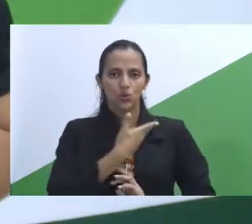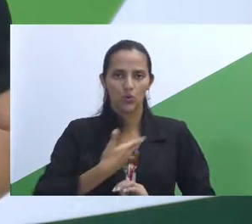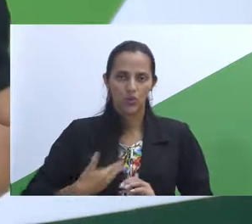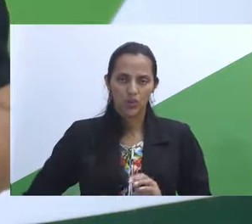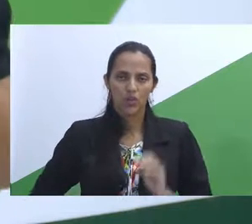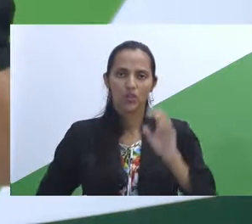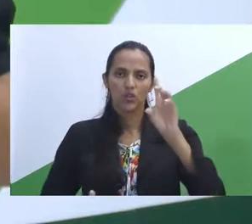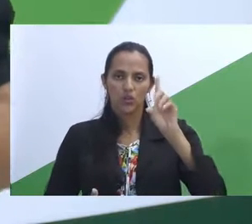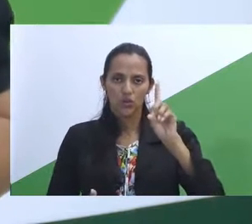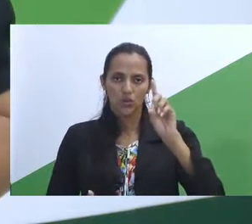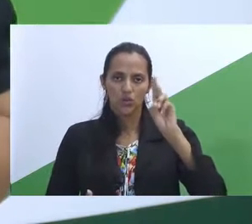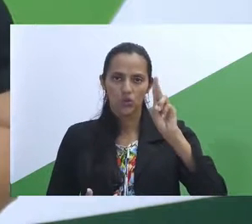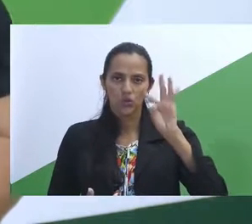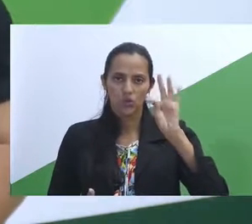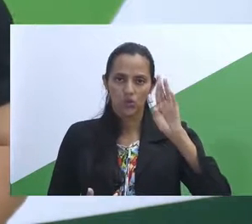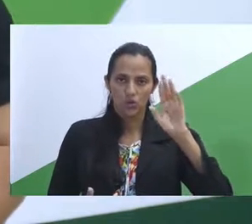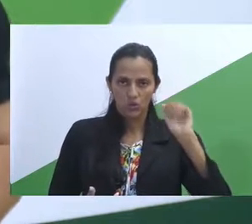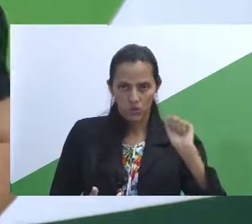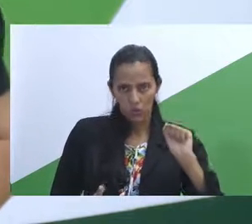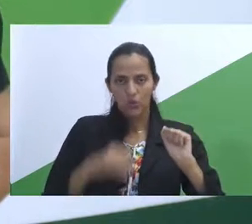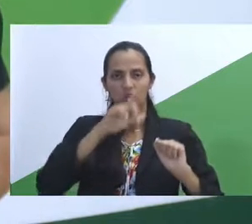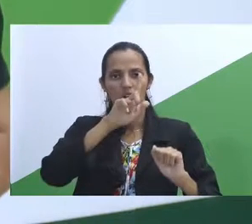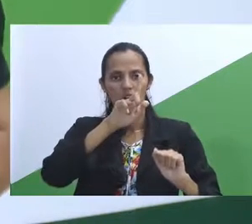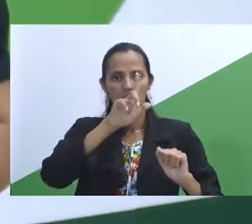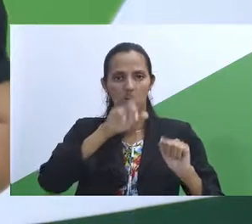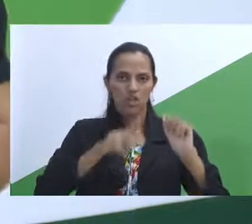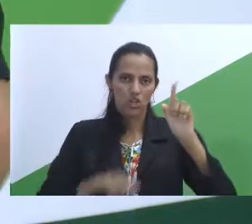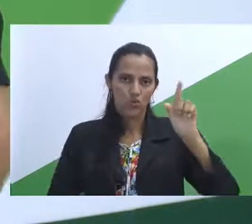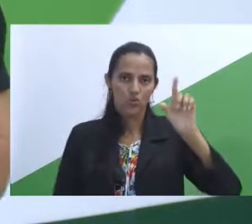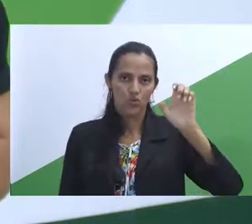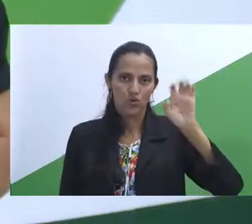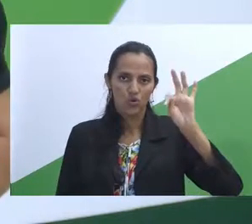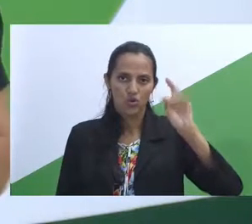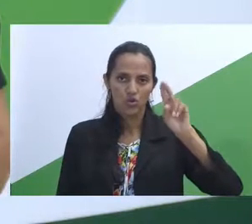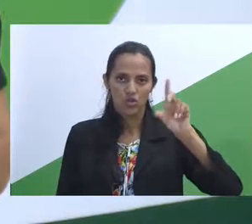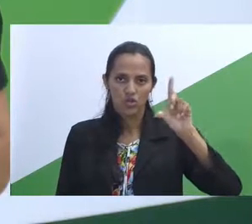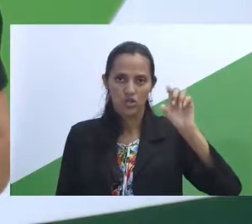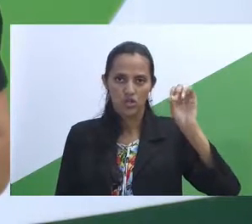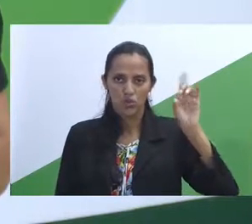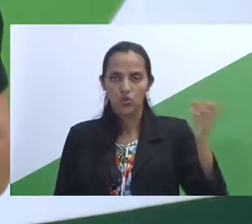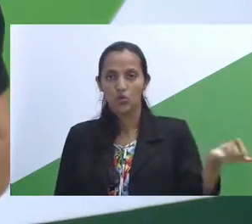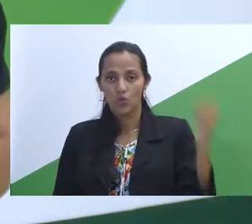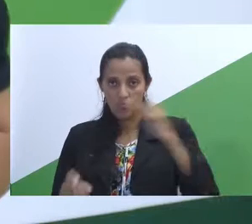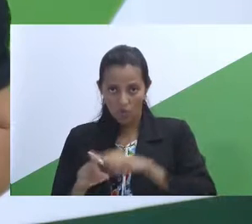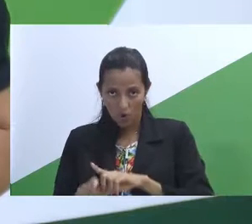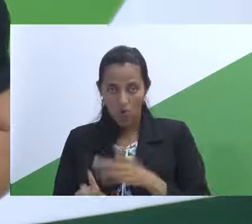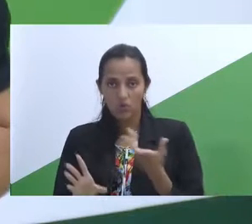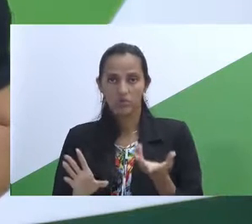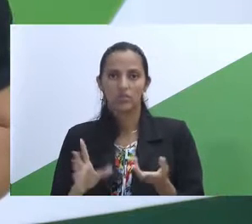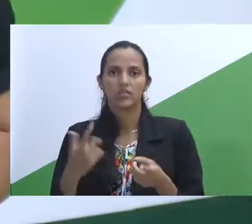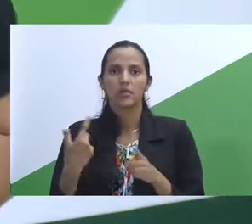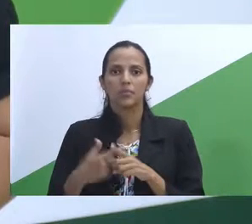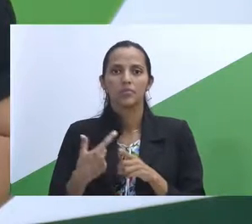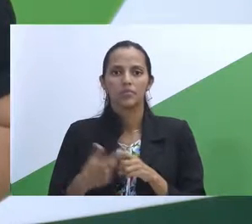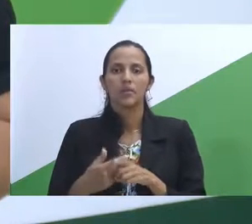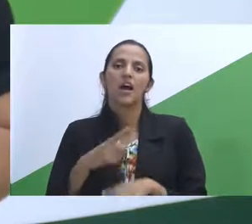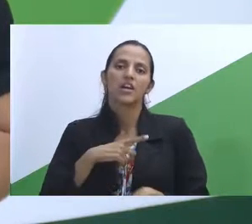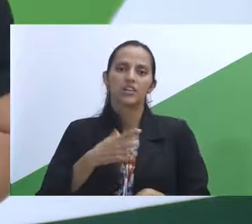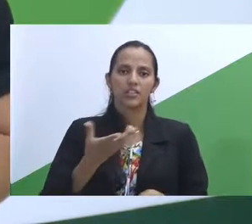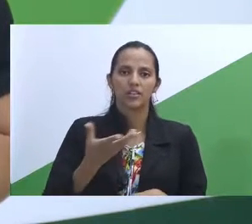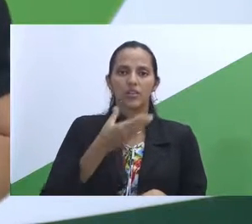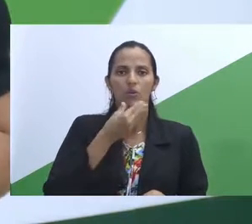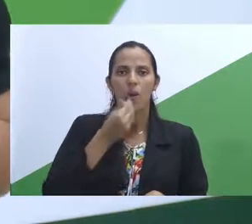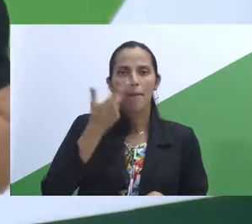Dutra, né, o Getúlio volta novamente, que é quando a morte, ou o suicídio dele, que é em 54, né, a gente tem Café Filho,